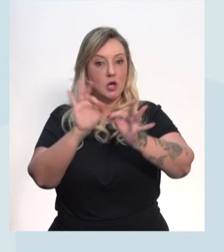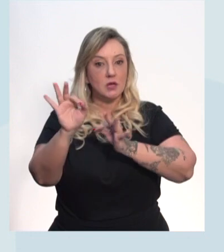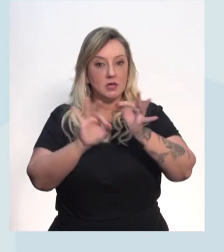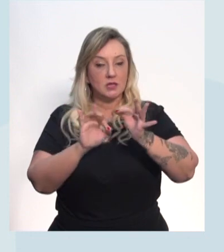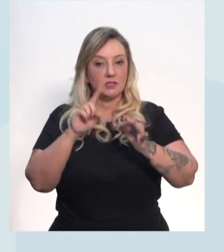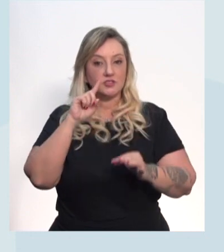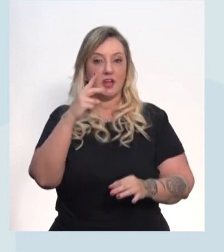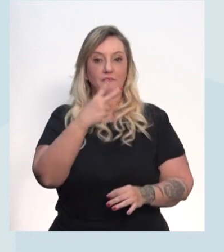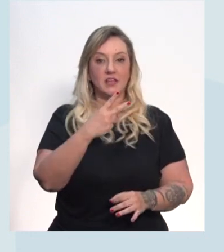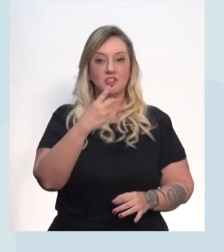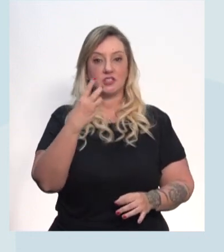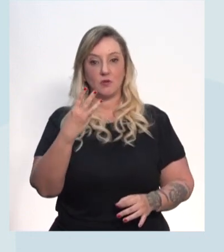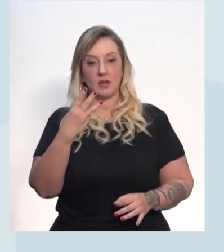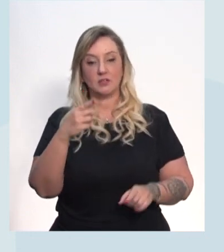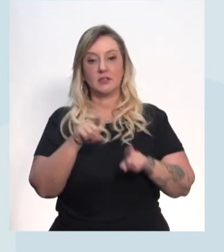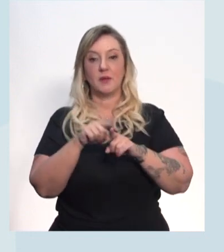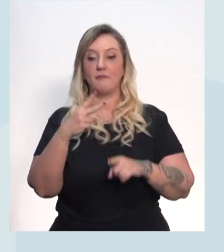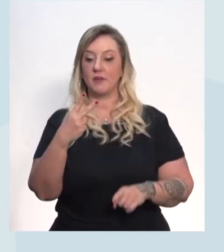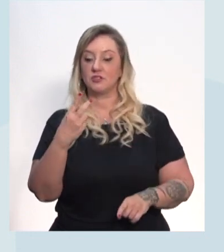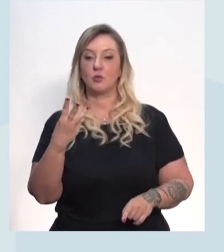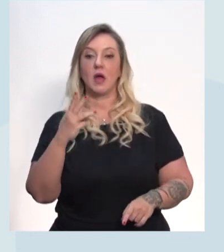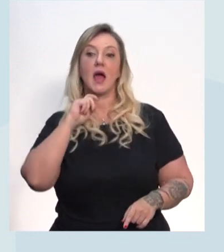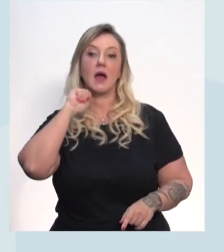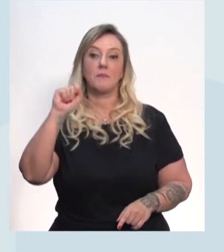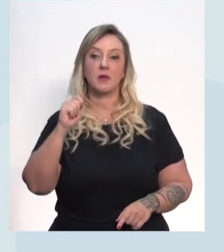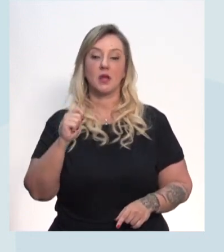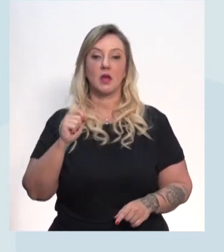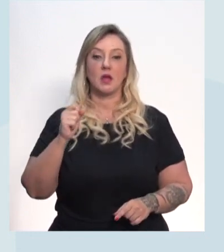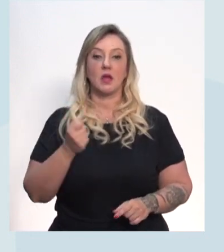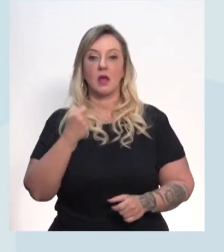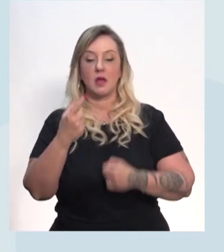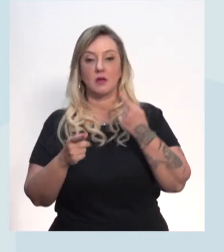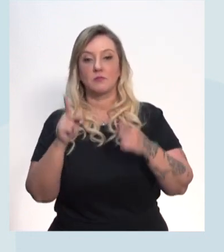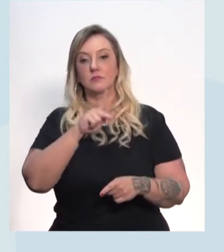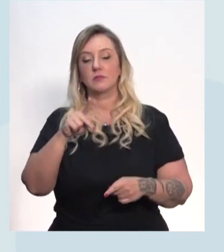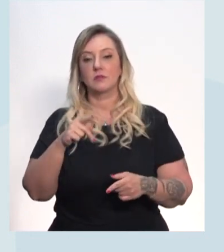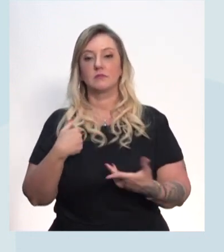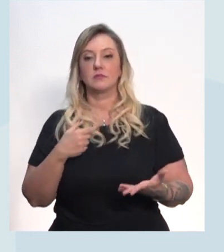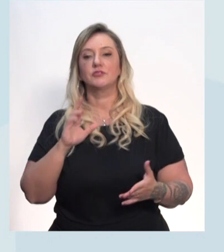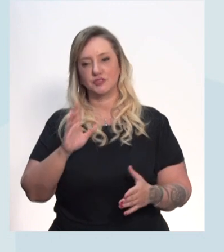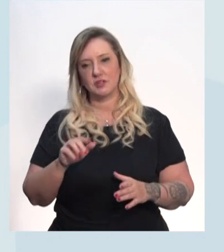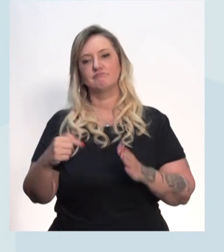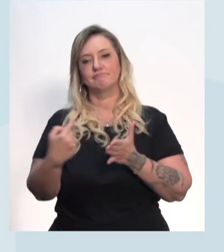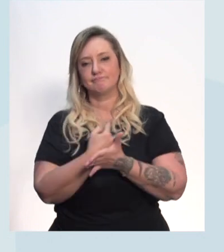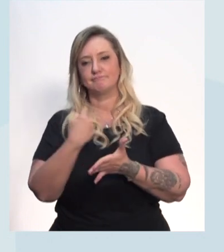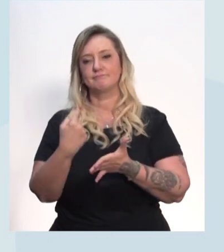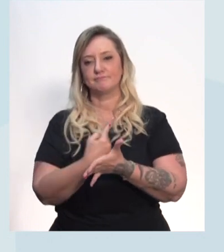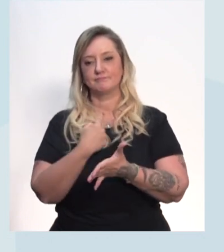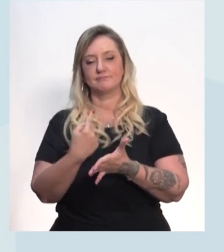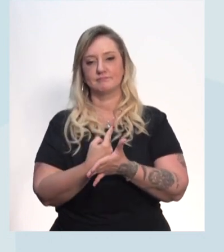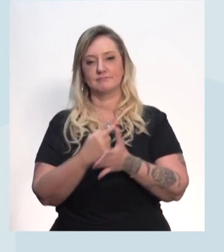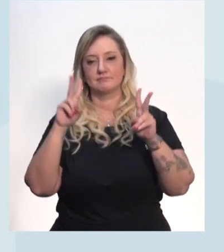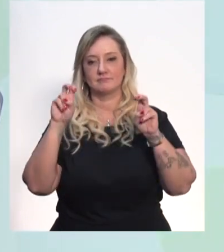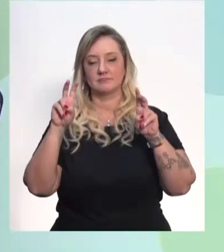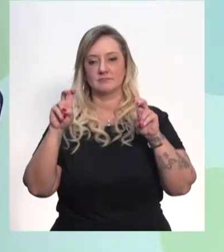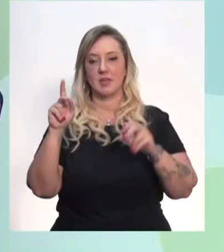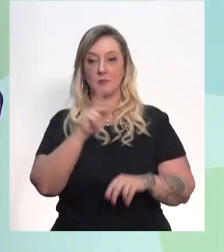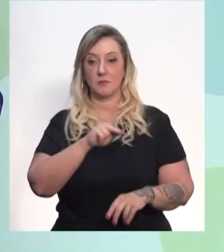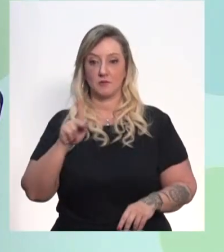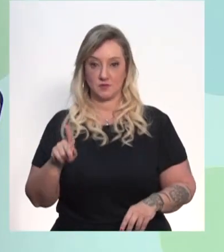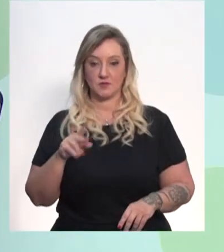informações e que vocês tenham esses momentos na ATPC dessa semana também, para tratar um pouco do uso dessas